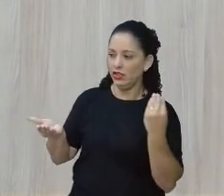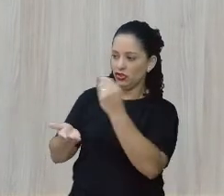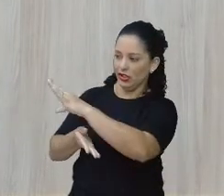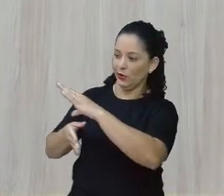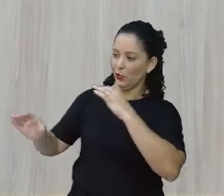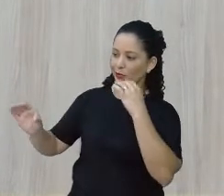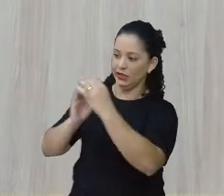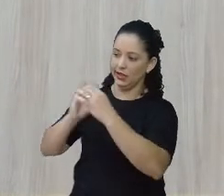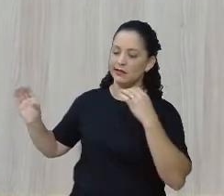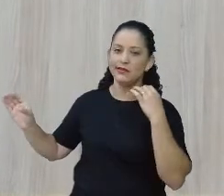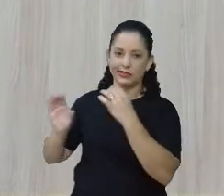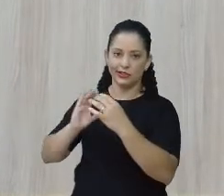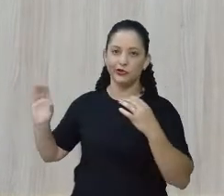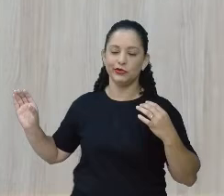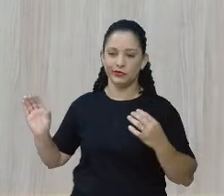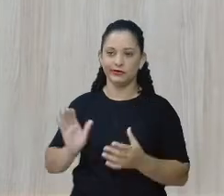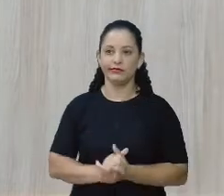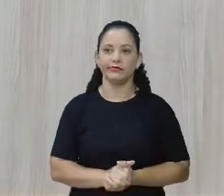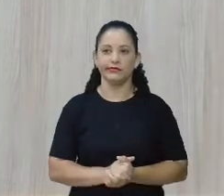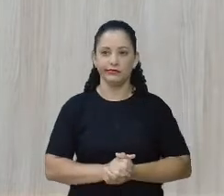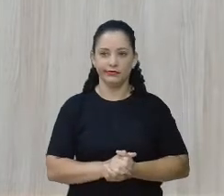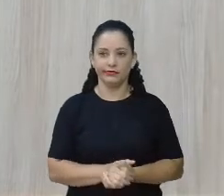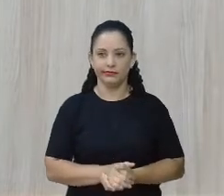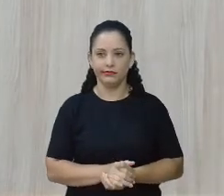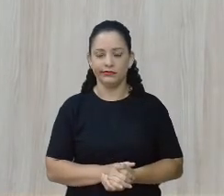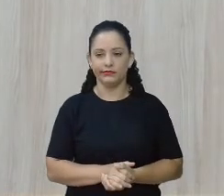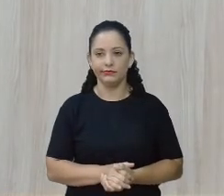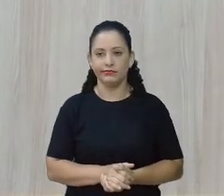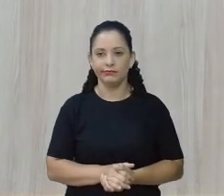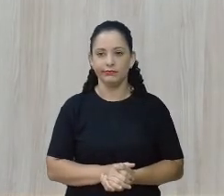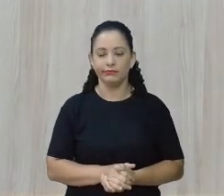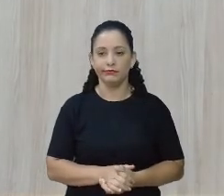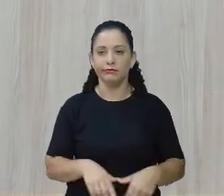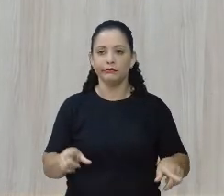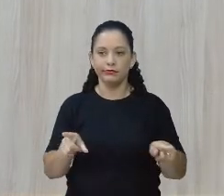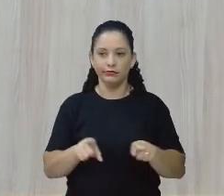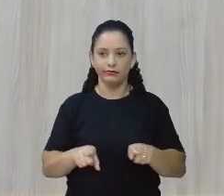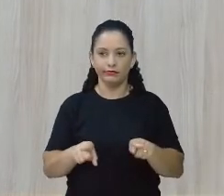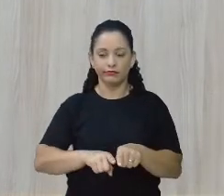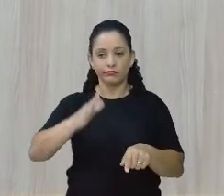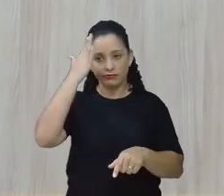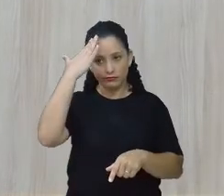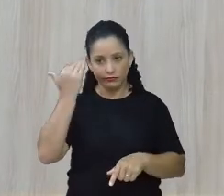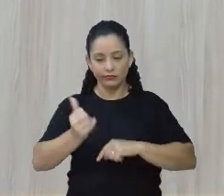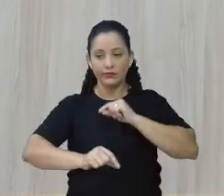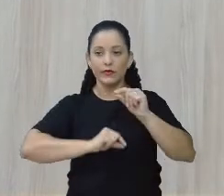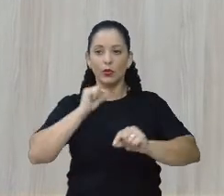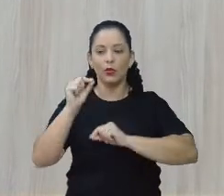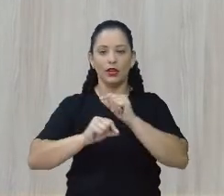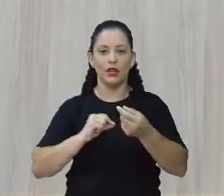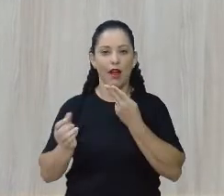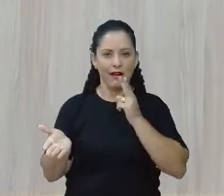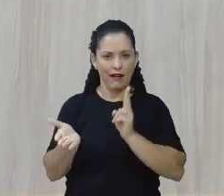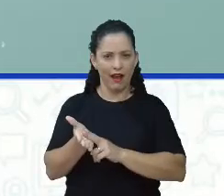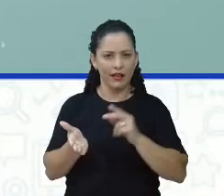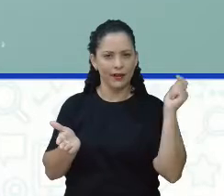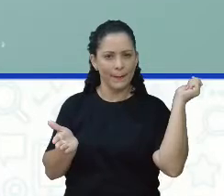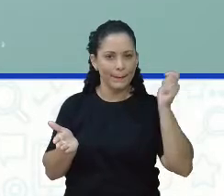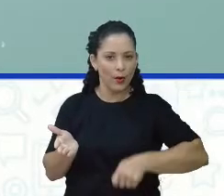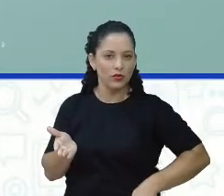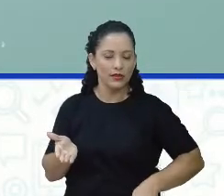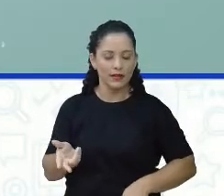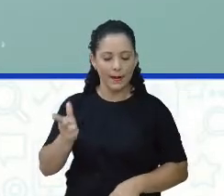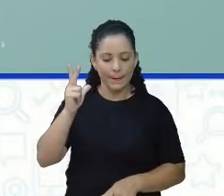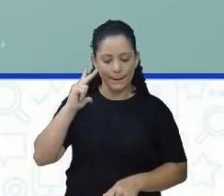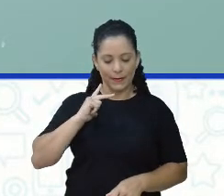distantes espacialmente. Certo? Também sabemos que a carta pode ser pessoal ou institucional, né? A gente já